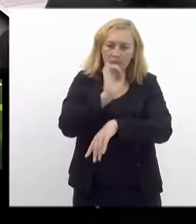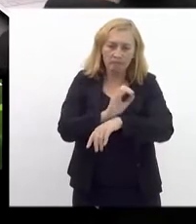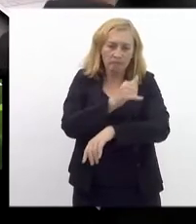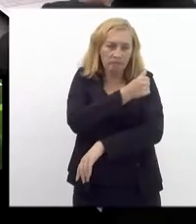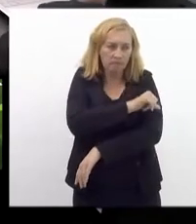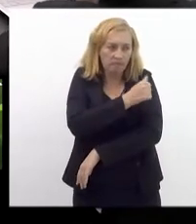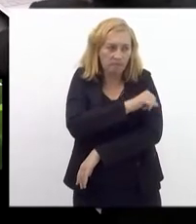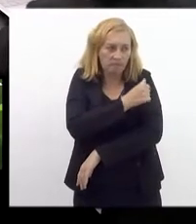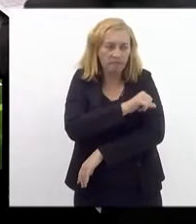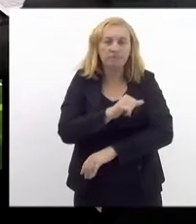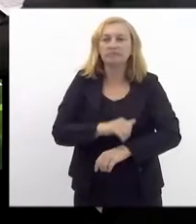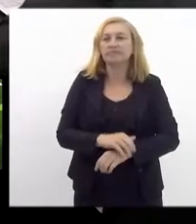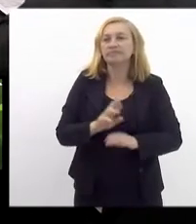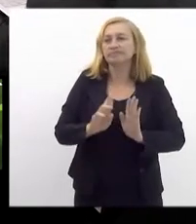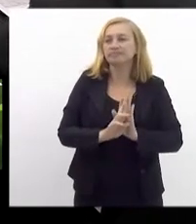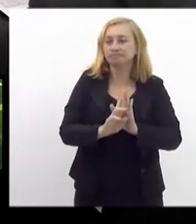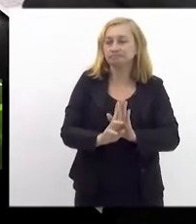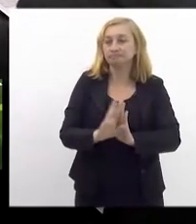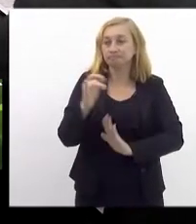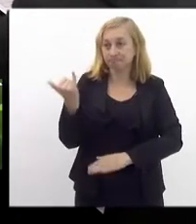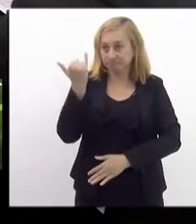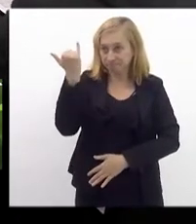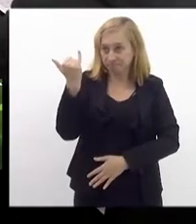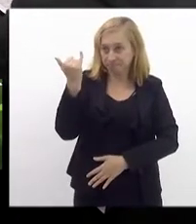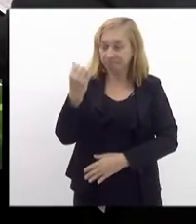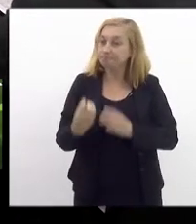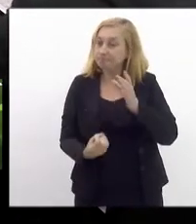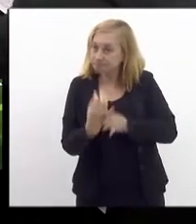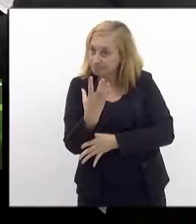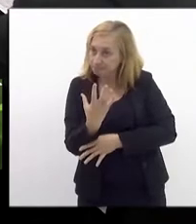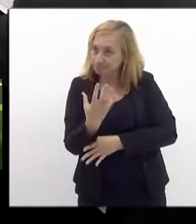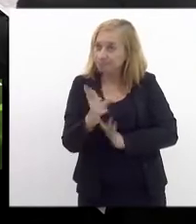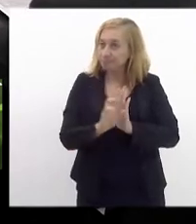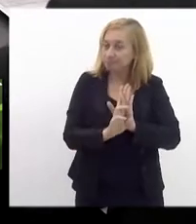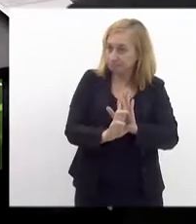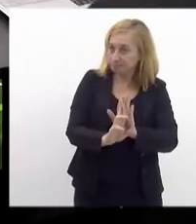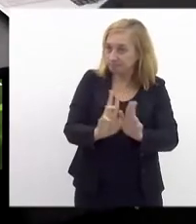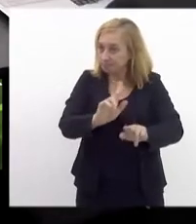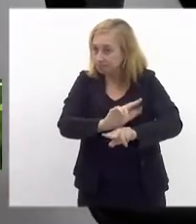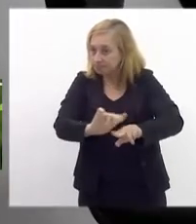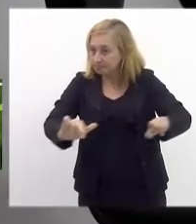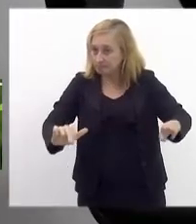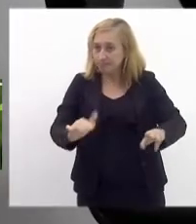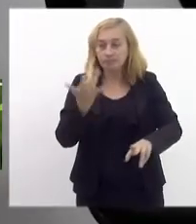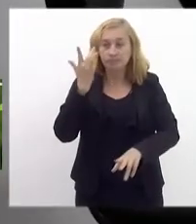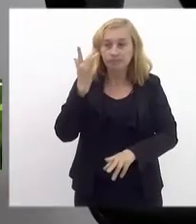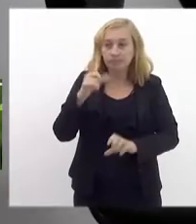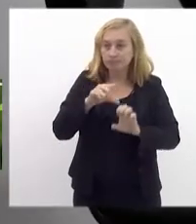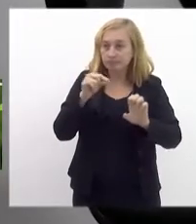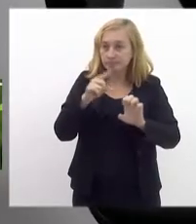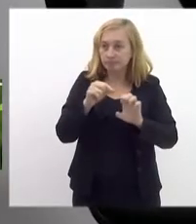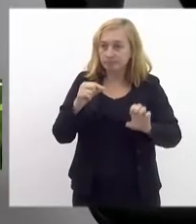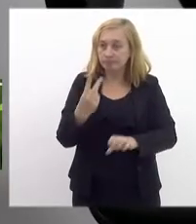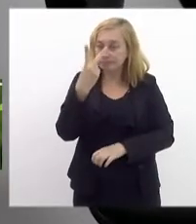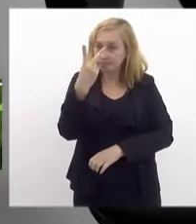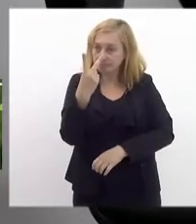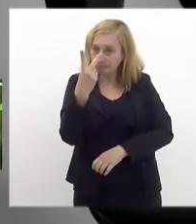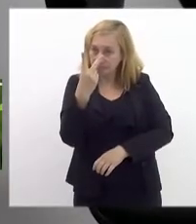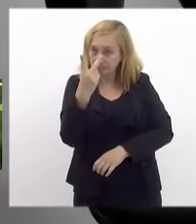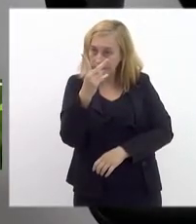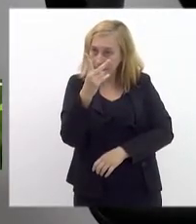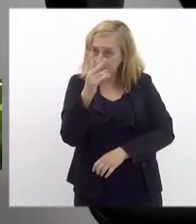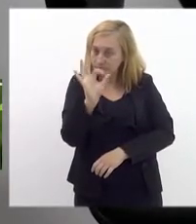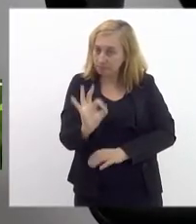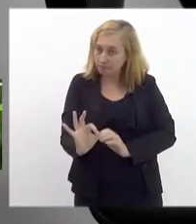com uma representação... É importante que ele seja criado com aquela representação diversificada. Eu acho que os empresários, só tem 2 representantes dos empresários